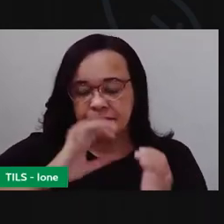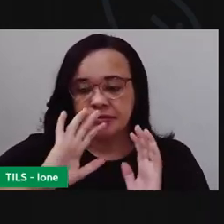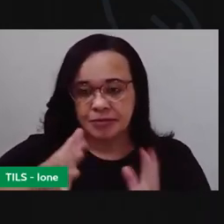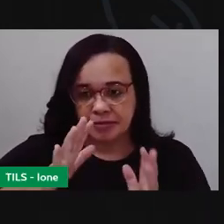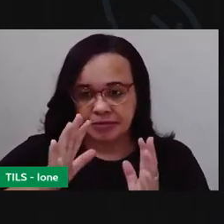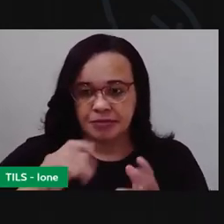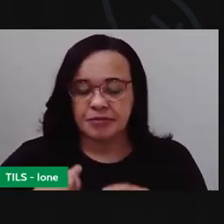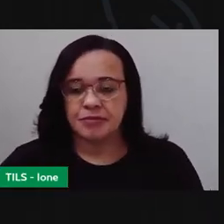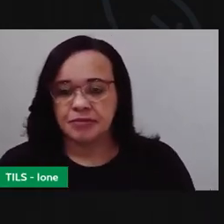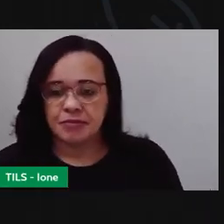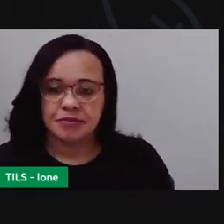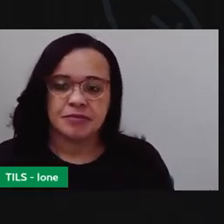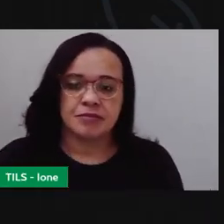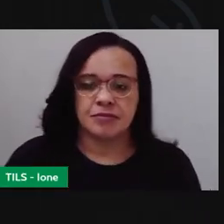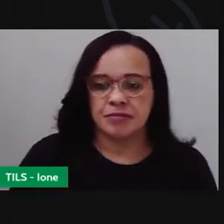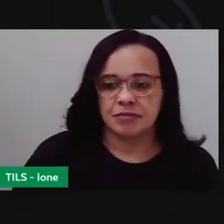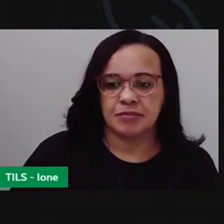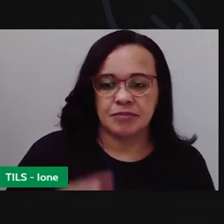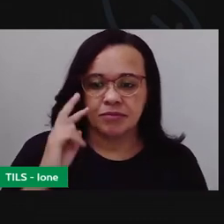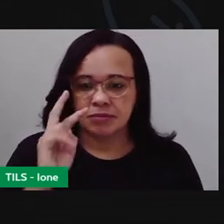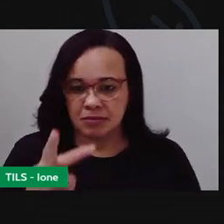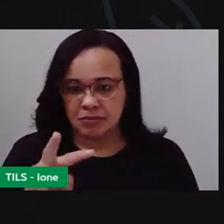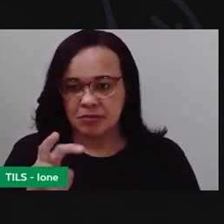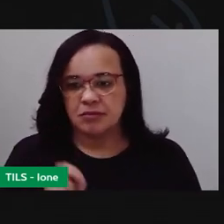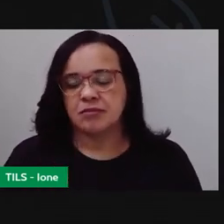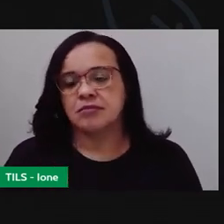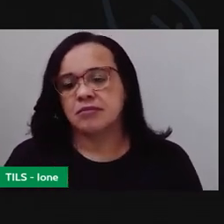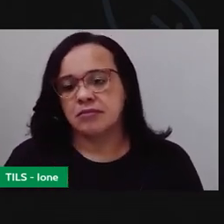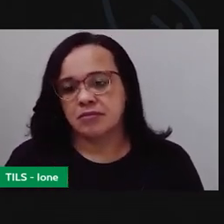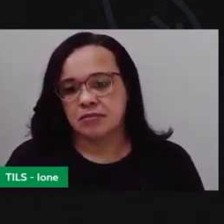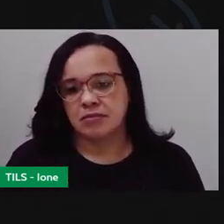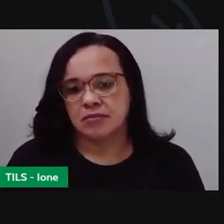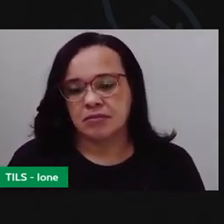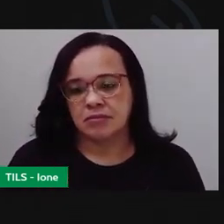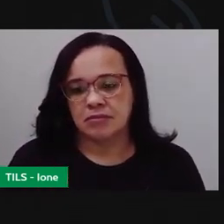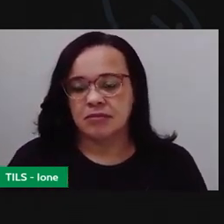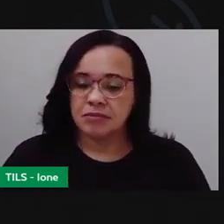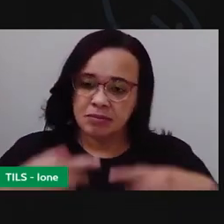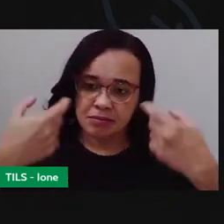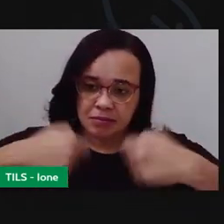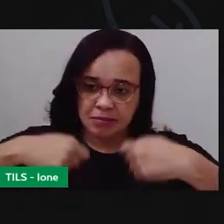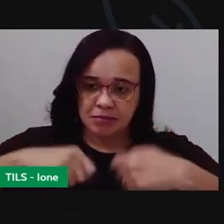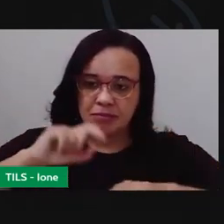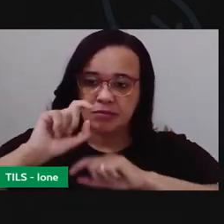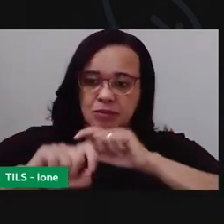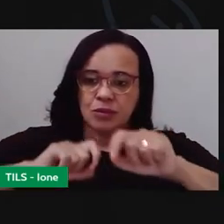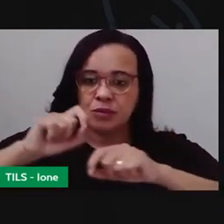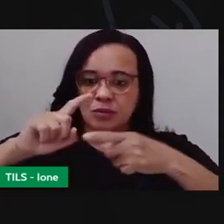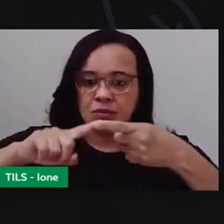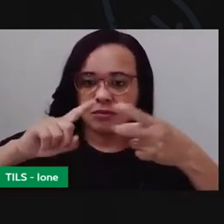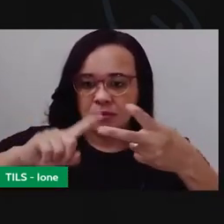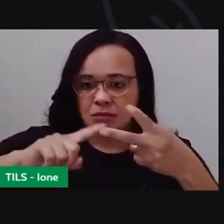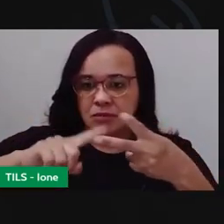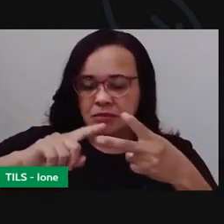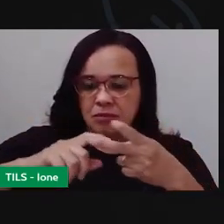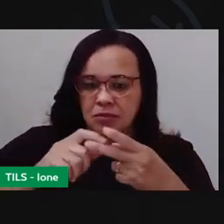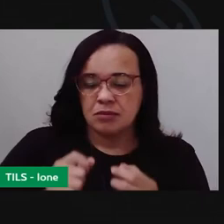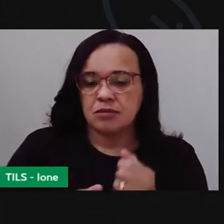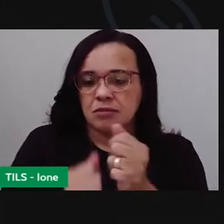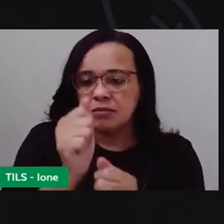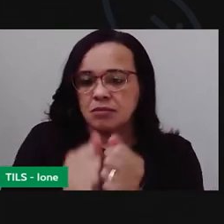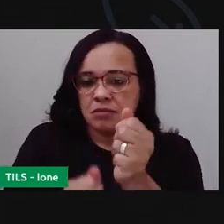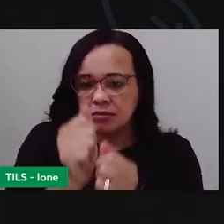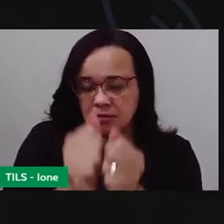Vou deixar aqui já separado. Você também vai precisar de arroz.